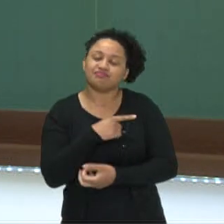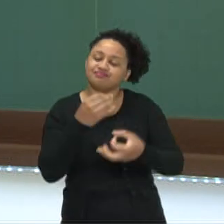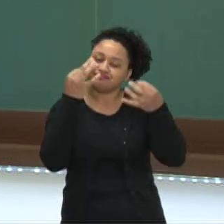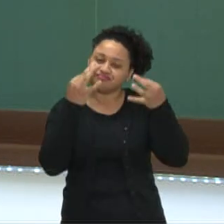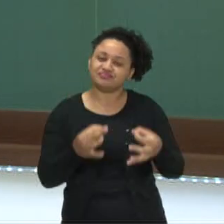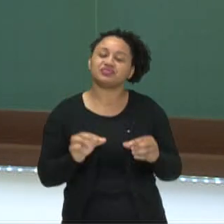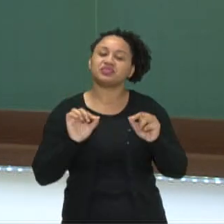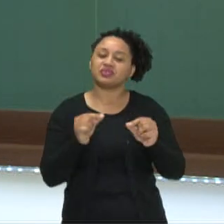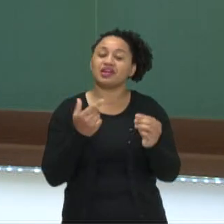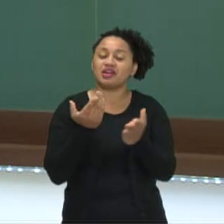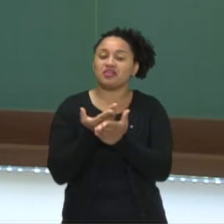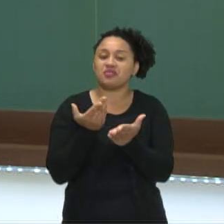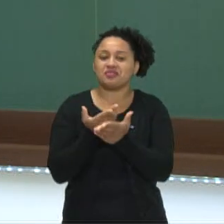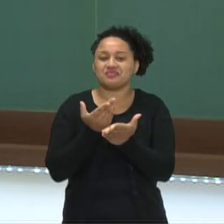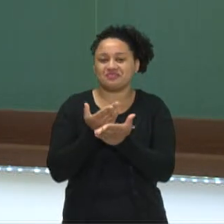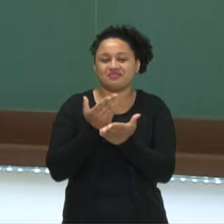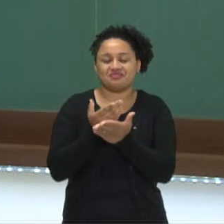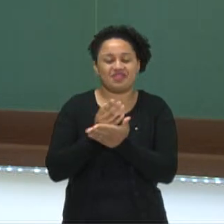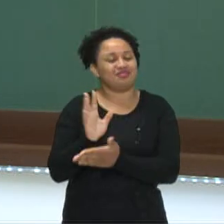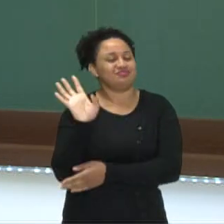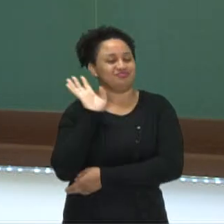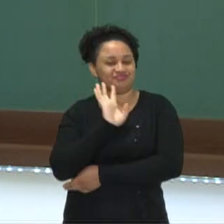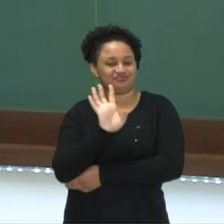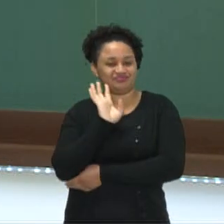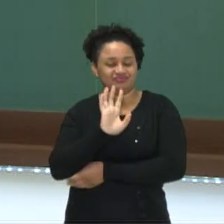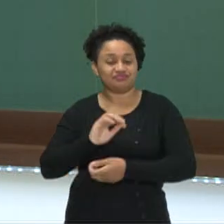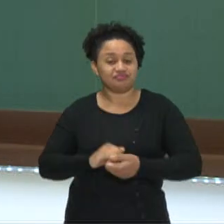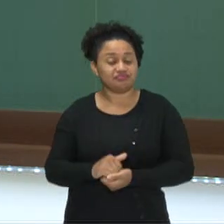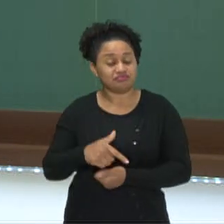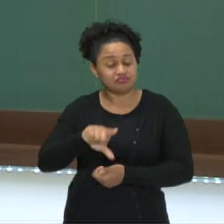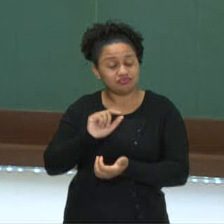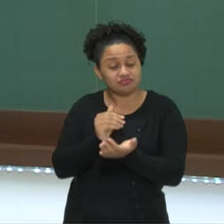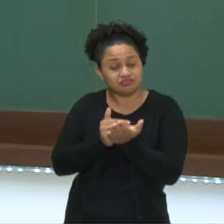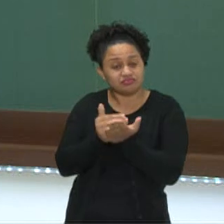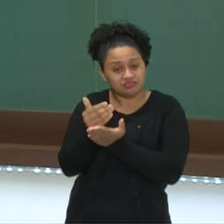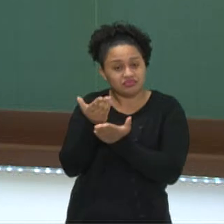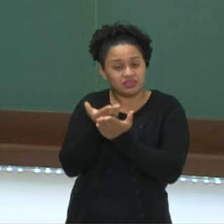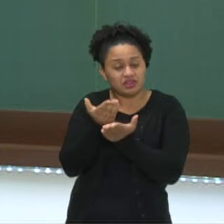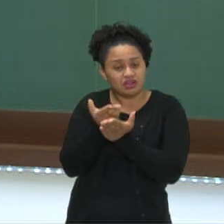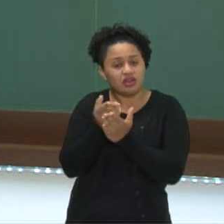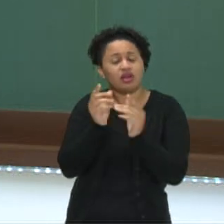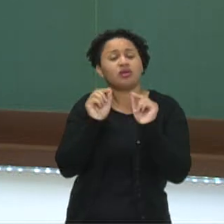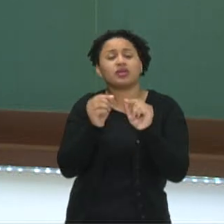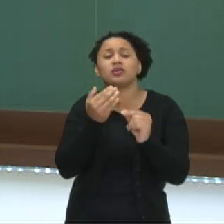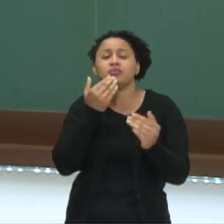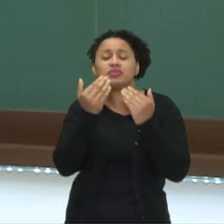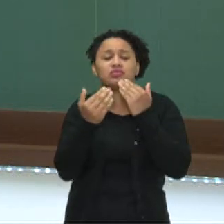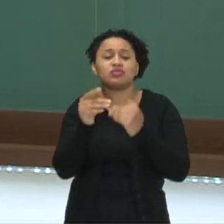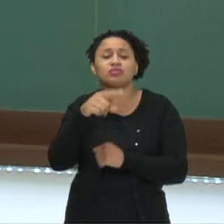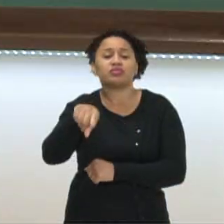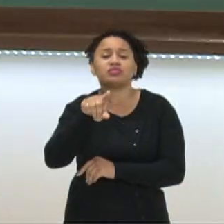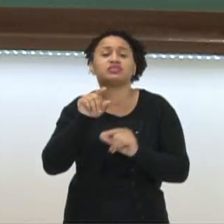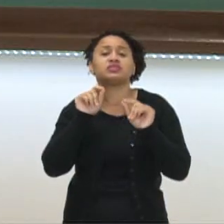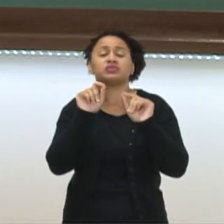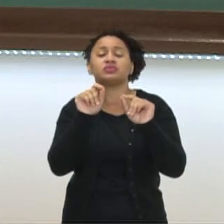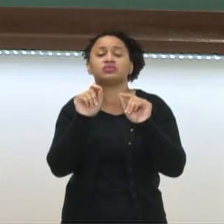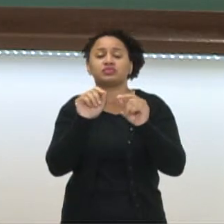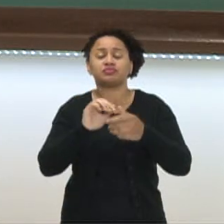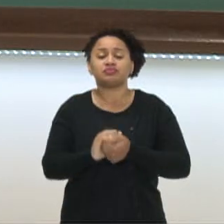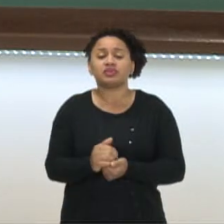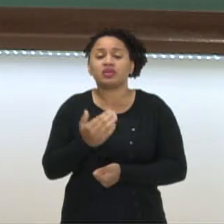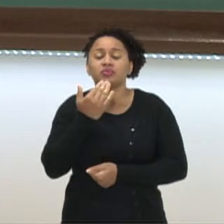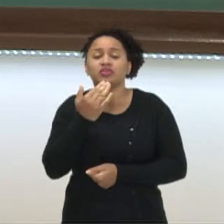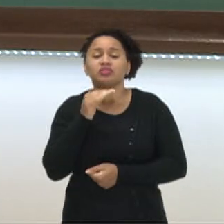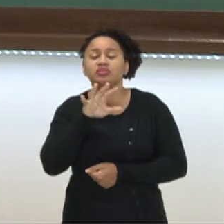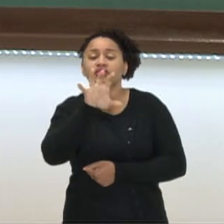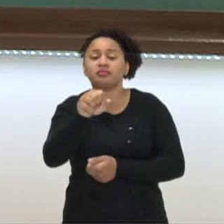nós teremos uma aula muito bacana. E antes de começarmos a nossa aula, eu quero fazer um pedido para você. Eu quero pedir para você